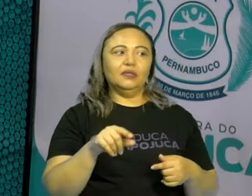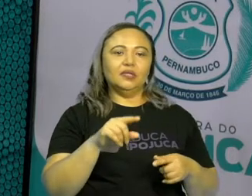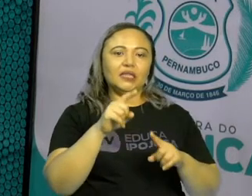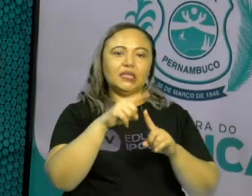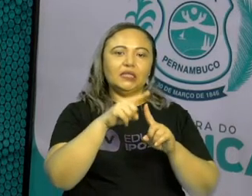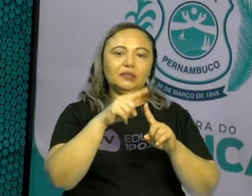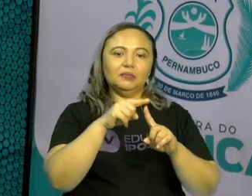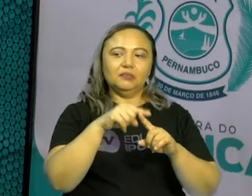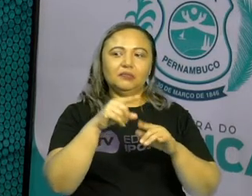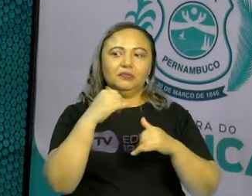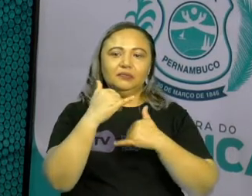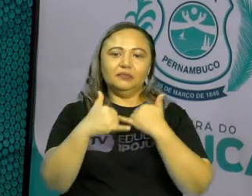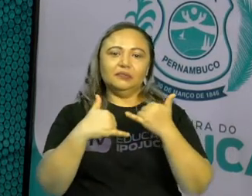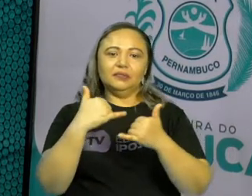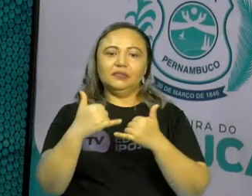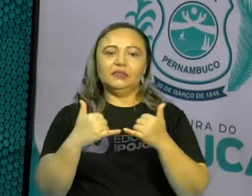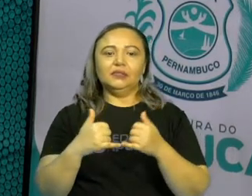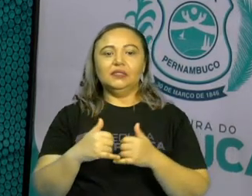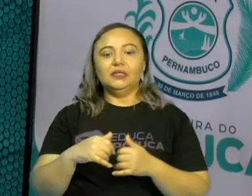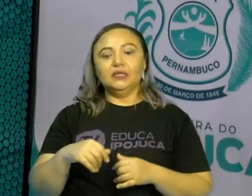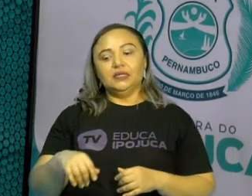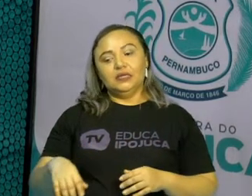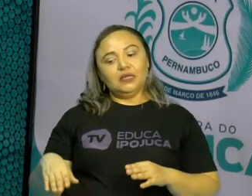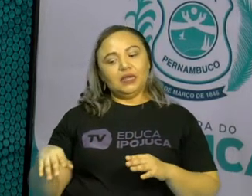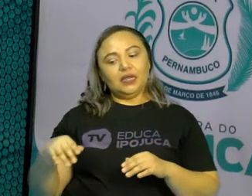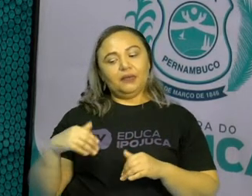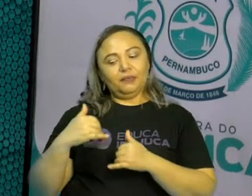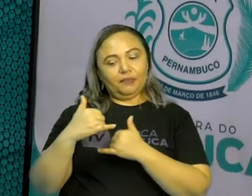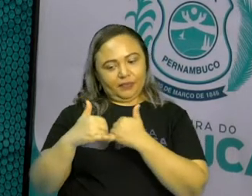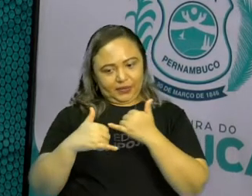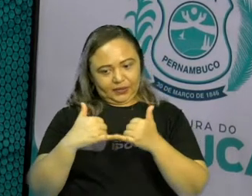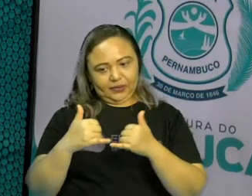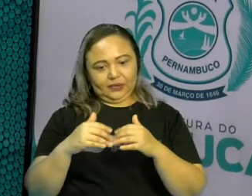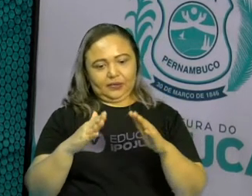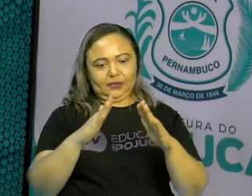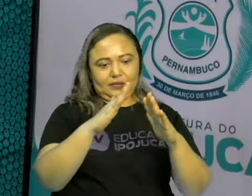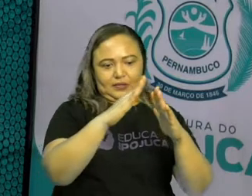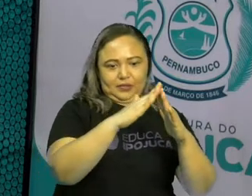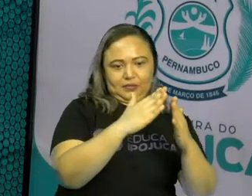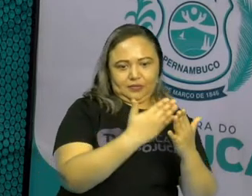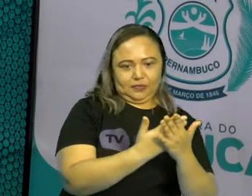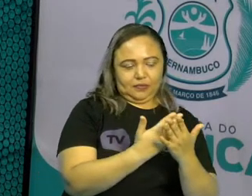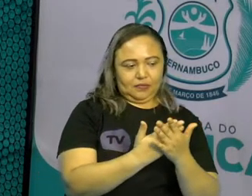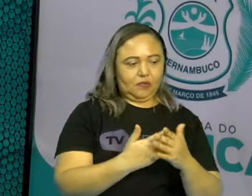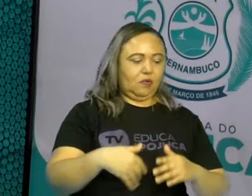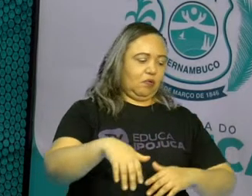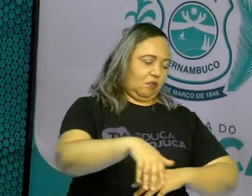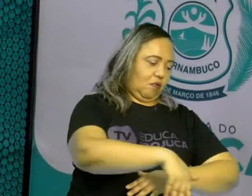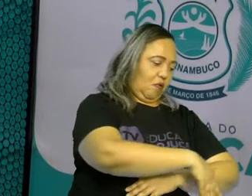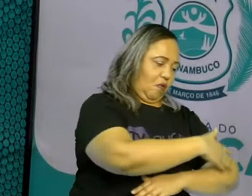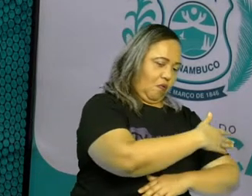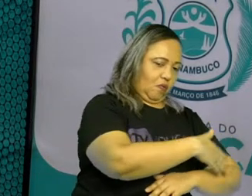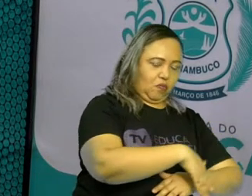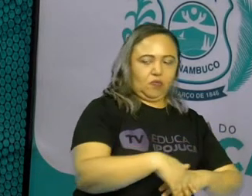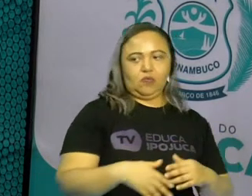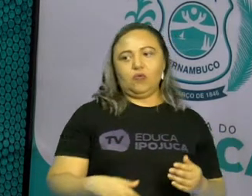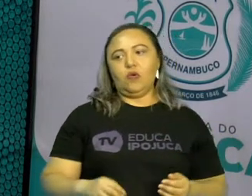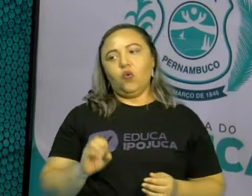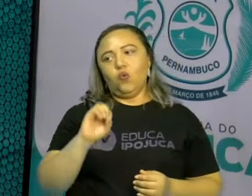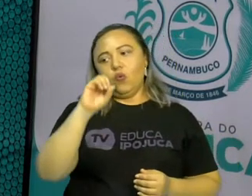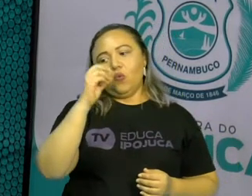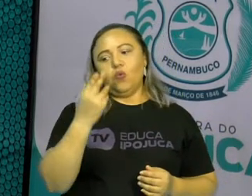de brincadeiras geralmente são praticadas na escola, na rua ou até mesmo dentro de casa com